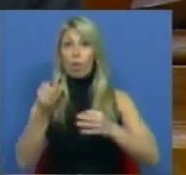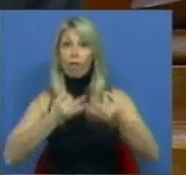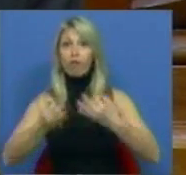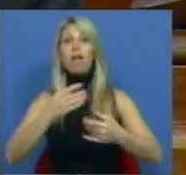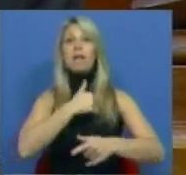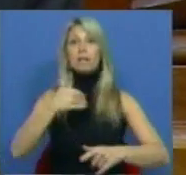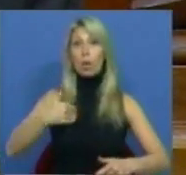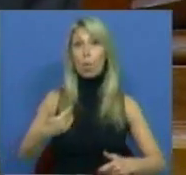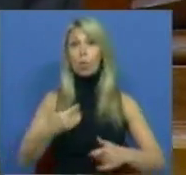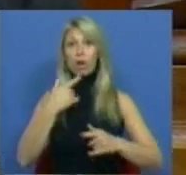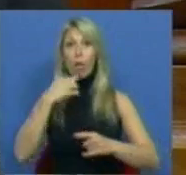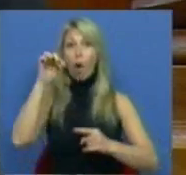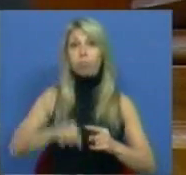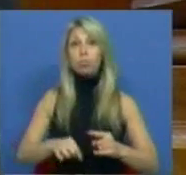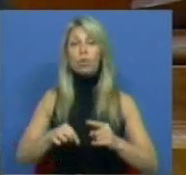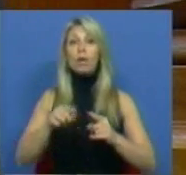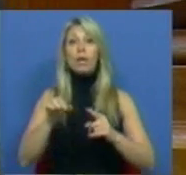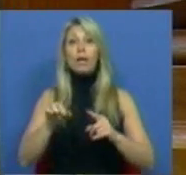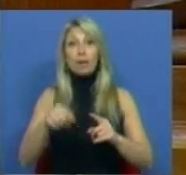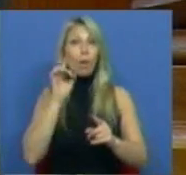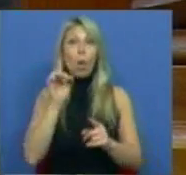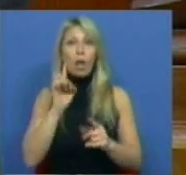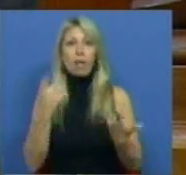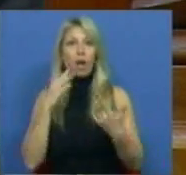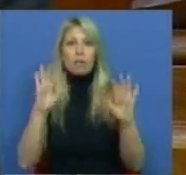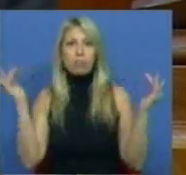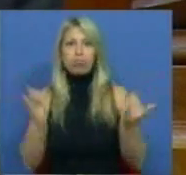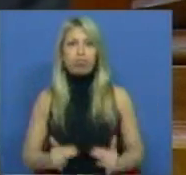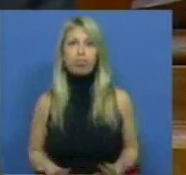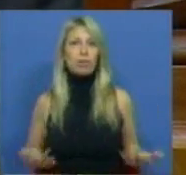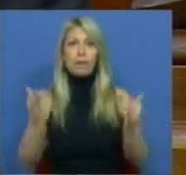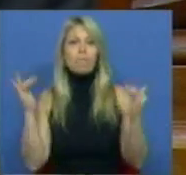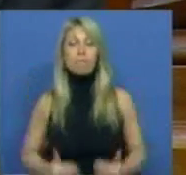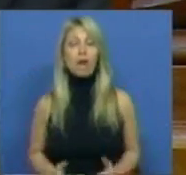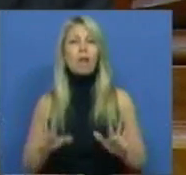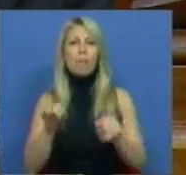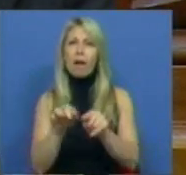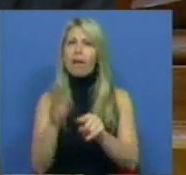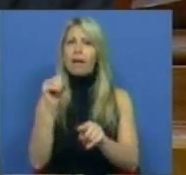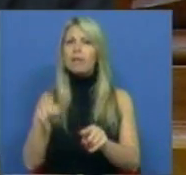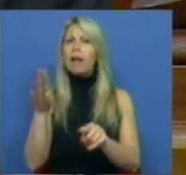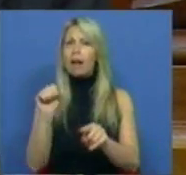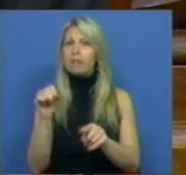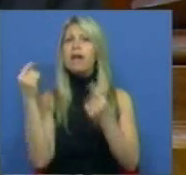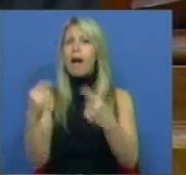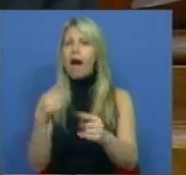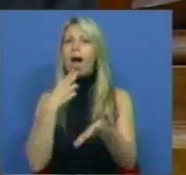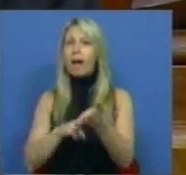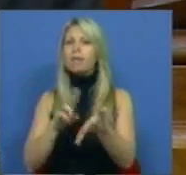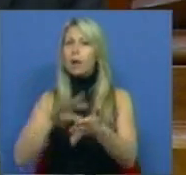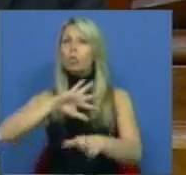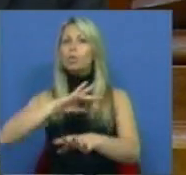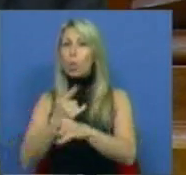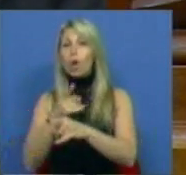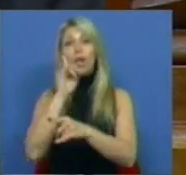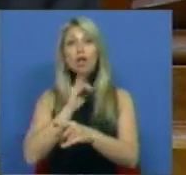prontidão e na sua qualidade. Mas há, para estes números do Serviço Nacional de Saúde, uma outra razão que a Sra.